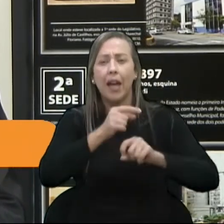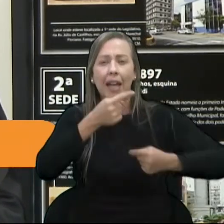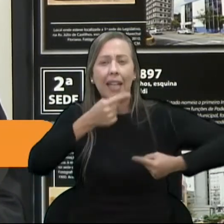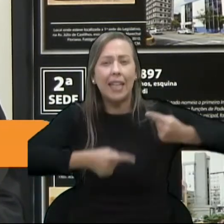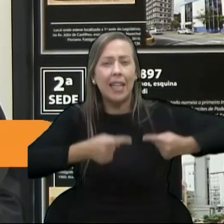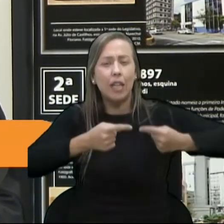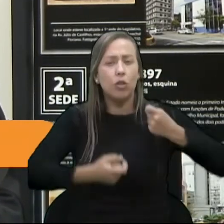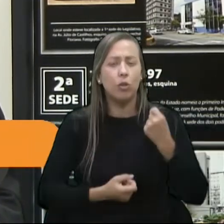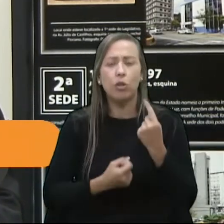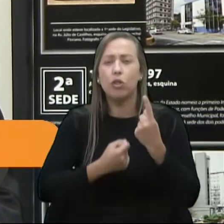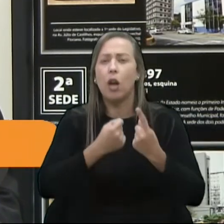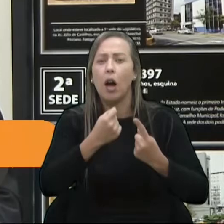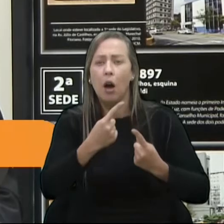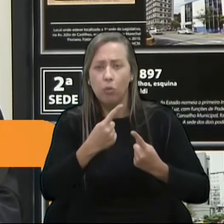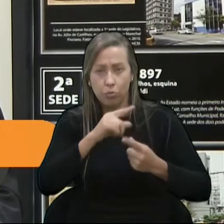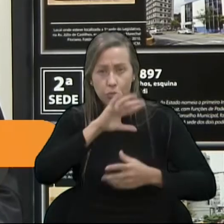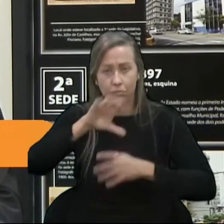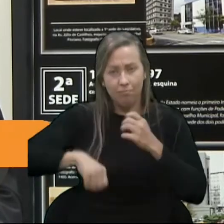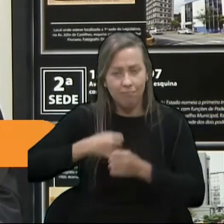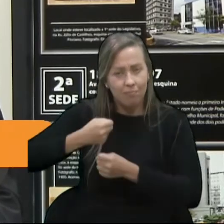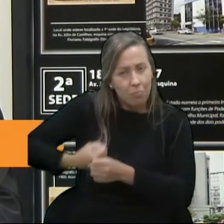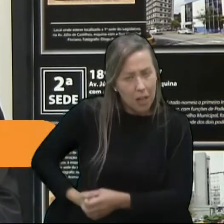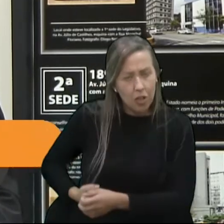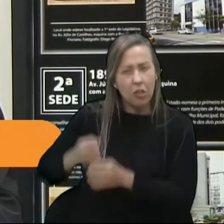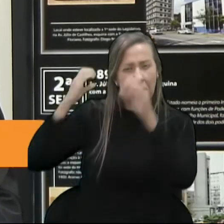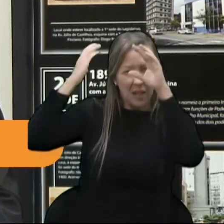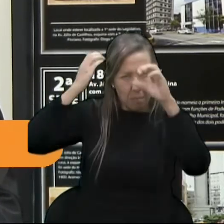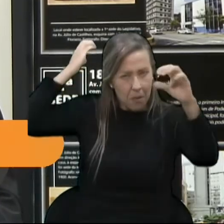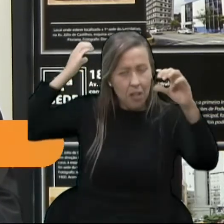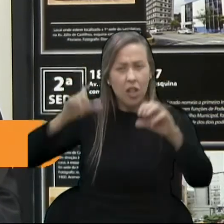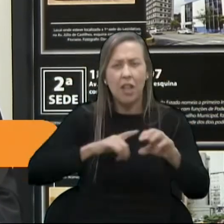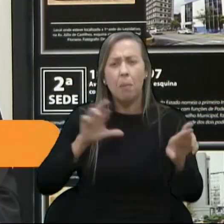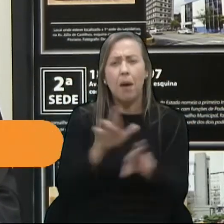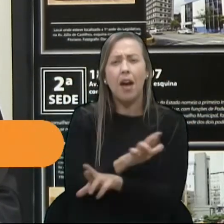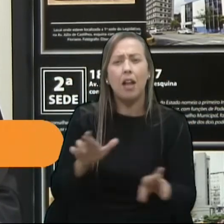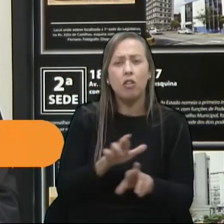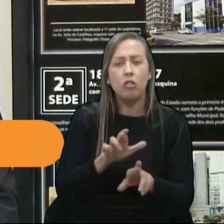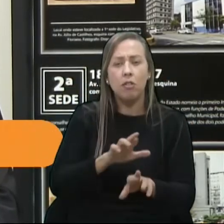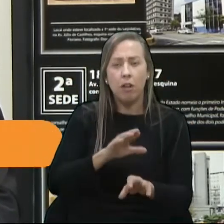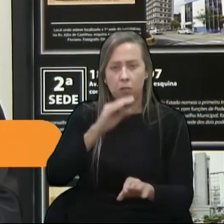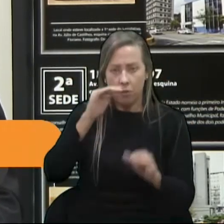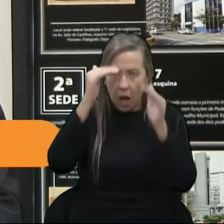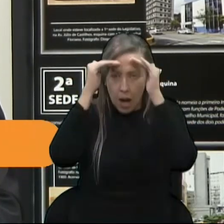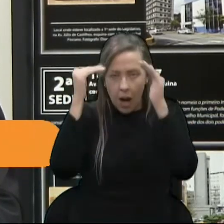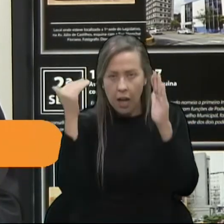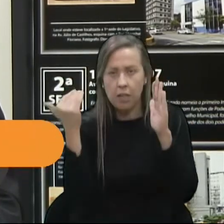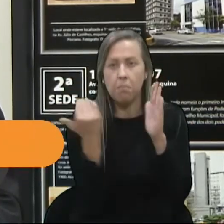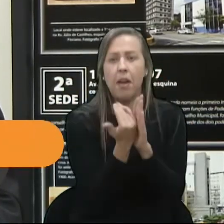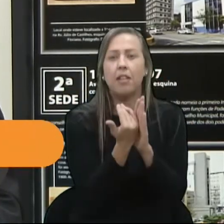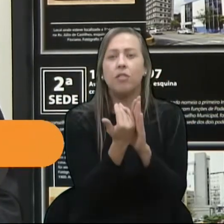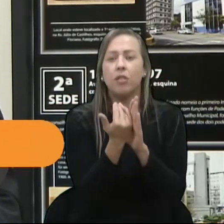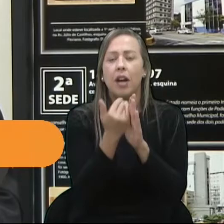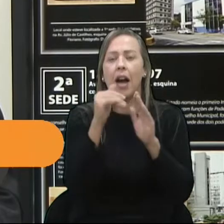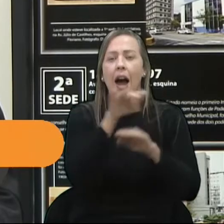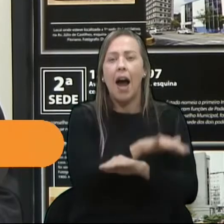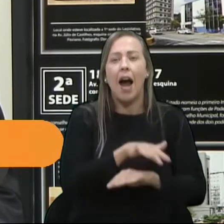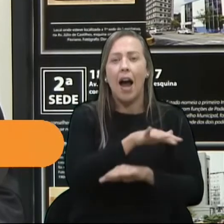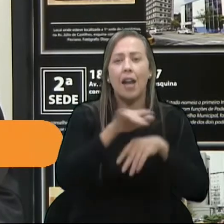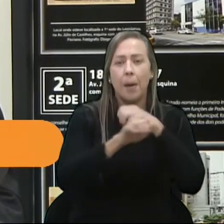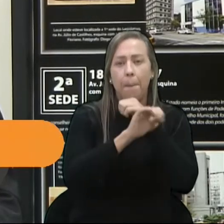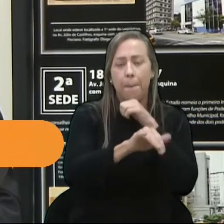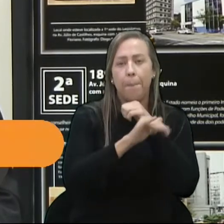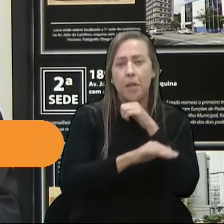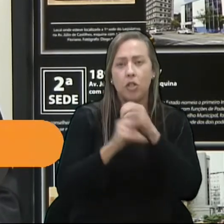de alguns embaixadores quanto a uma relativa militância de setores da imprensa na cobertura